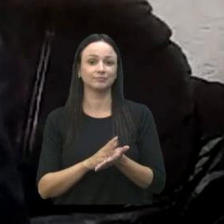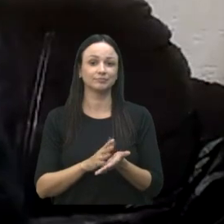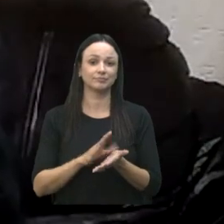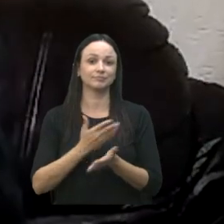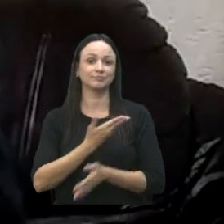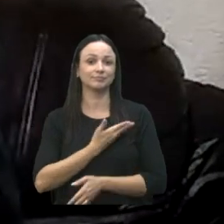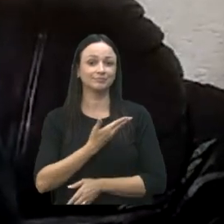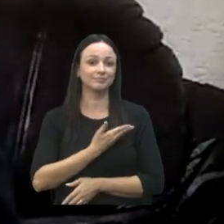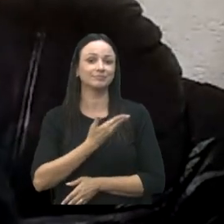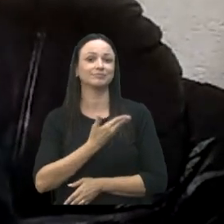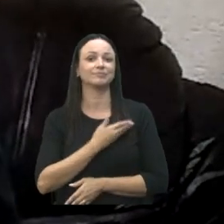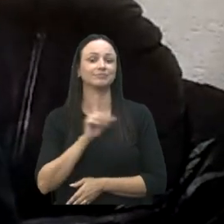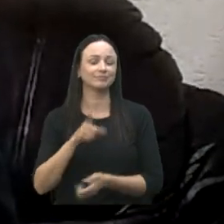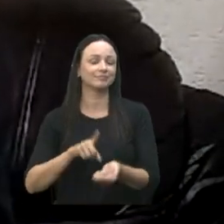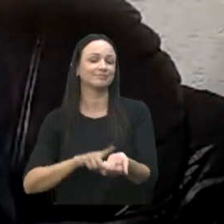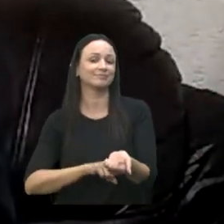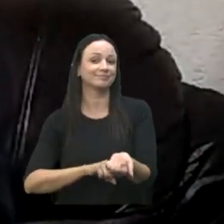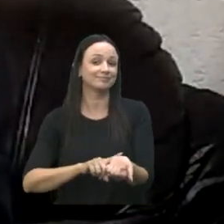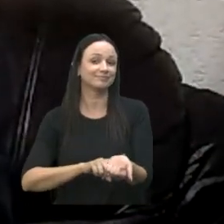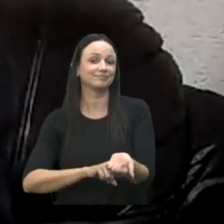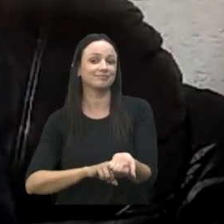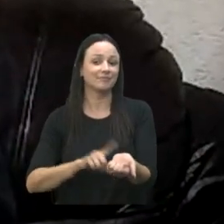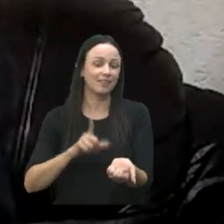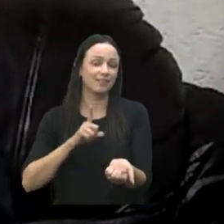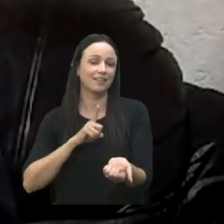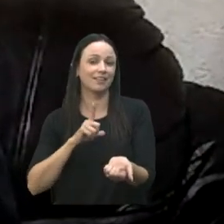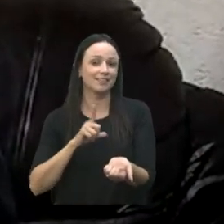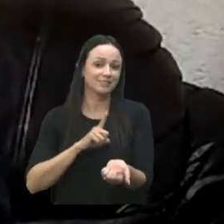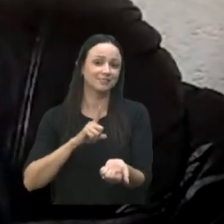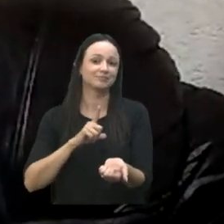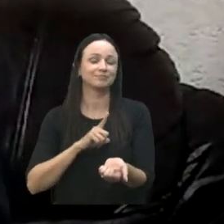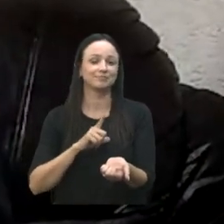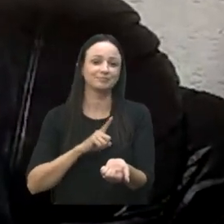Amigo é sangue que corre na veia.